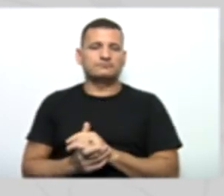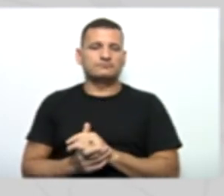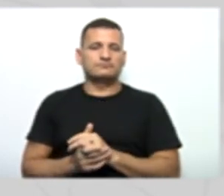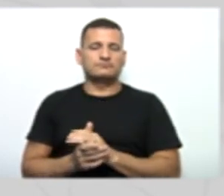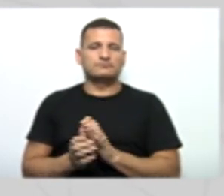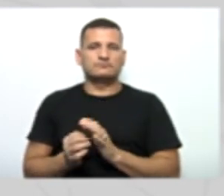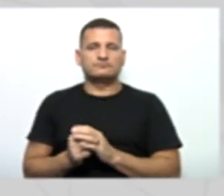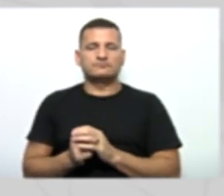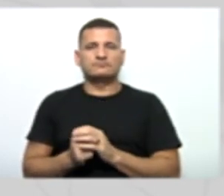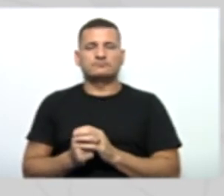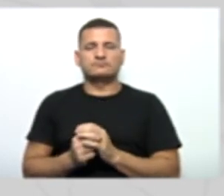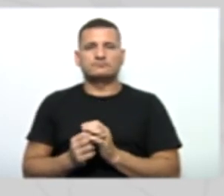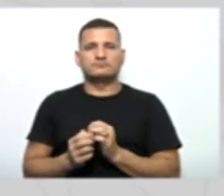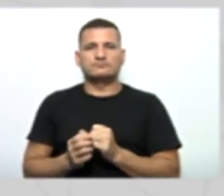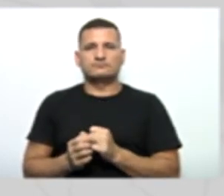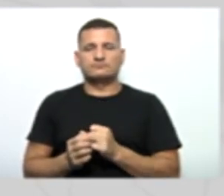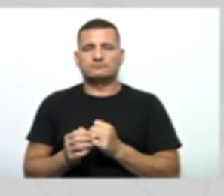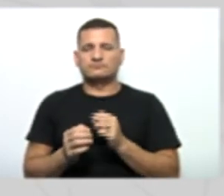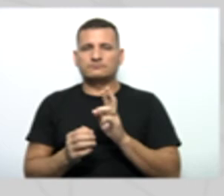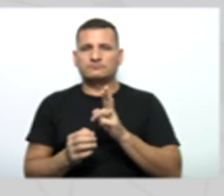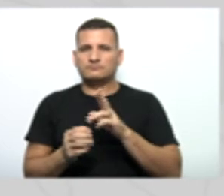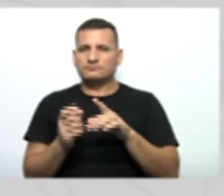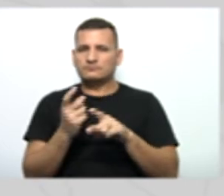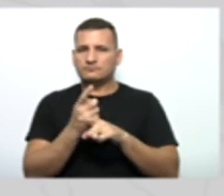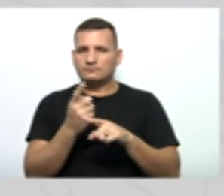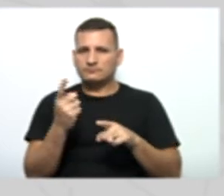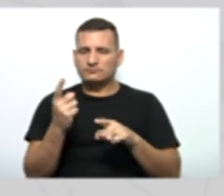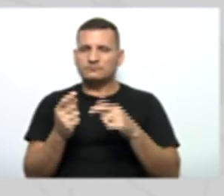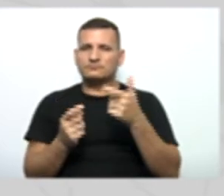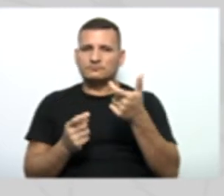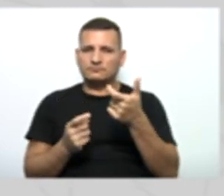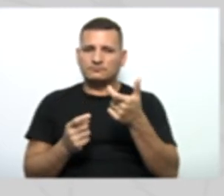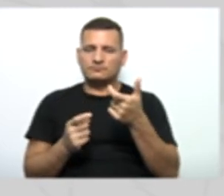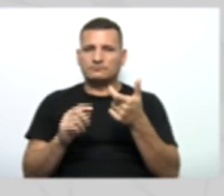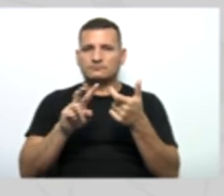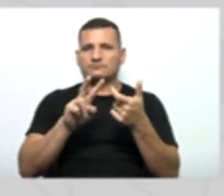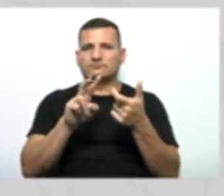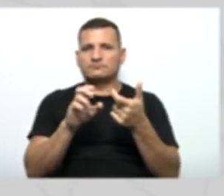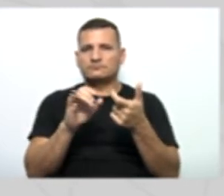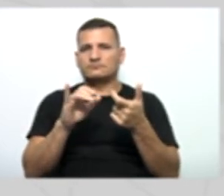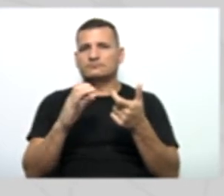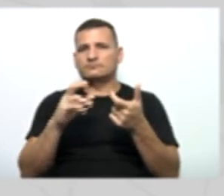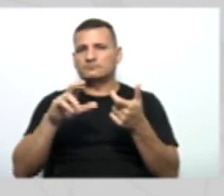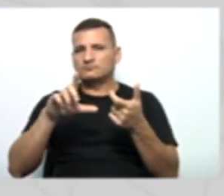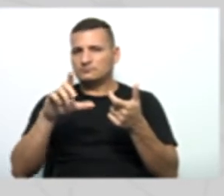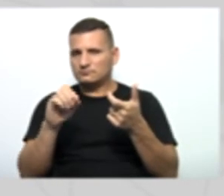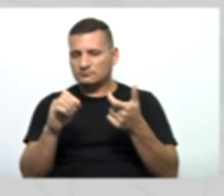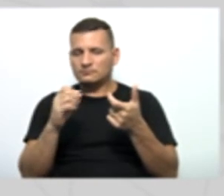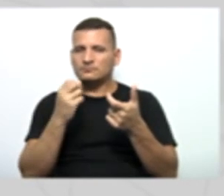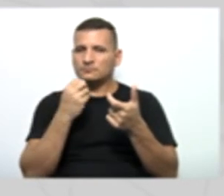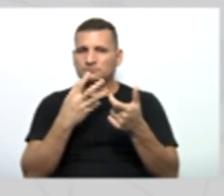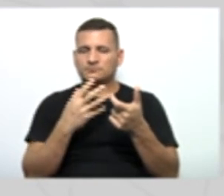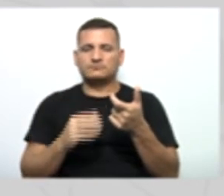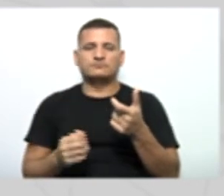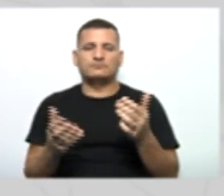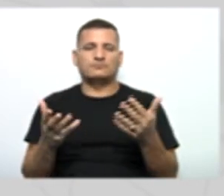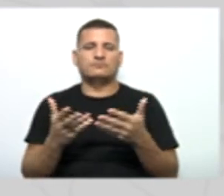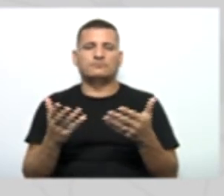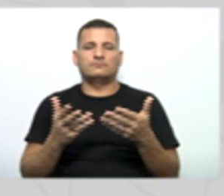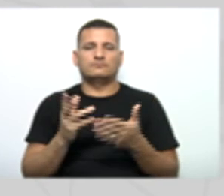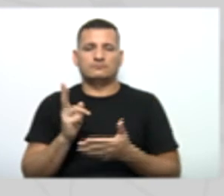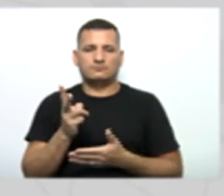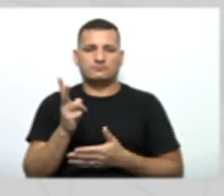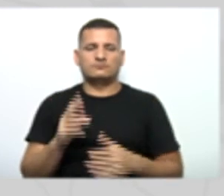quero que vocês, ó, quem identificou a classe veículo, muito bom. Agora, vamos continuar,